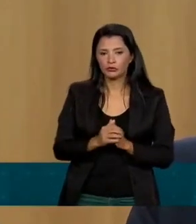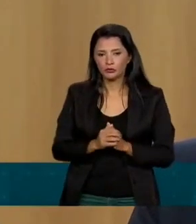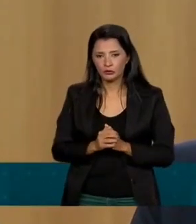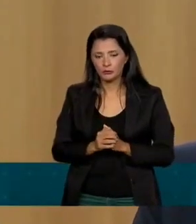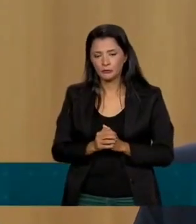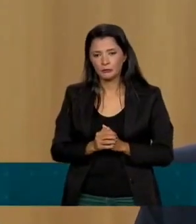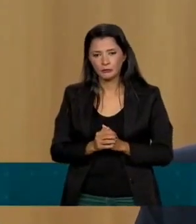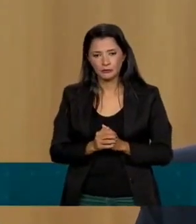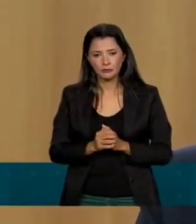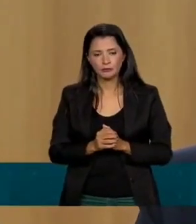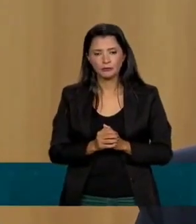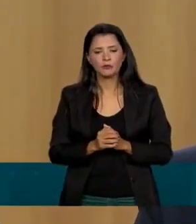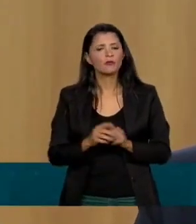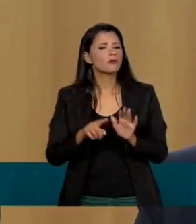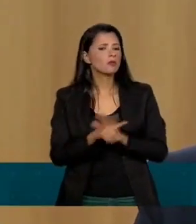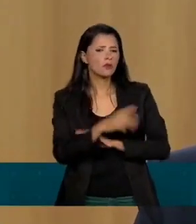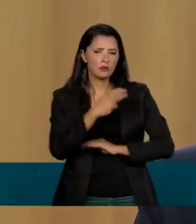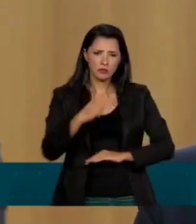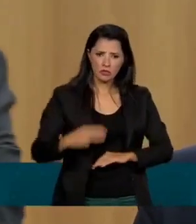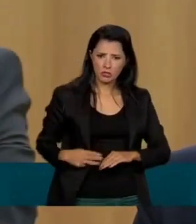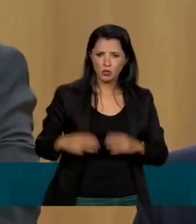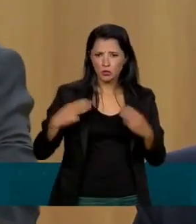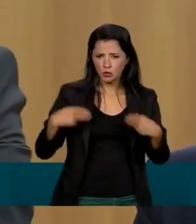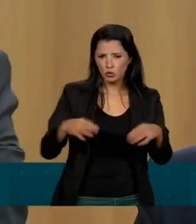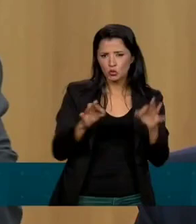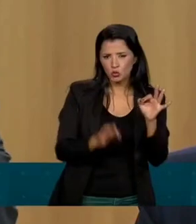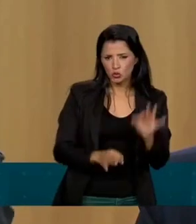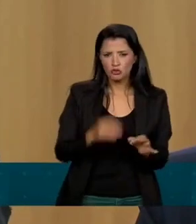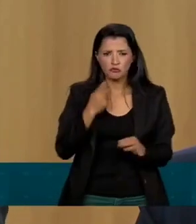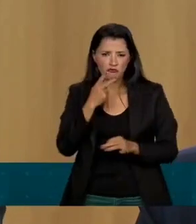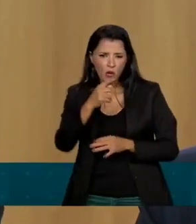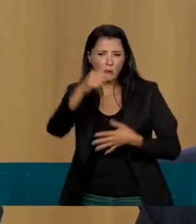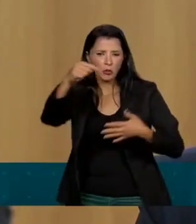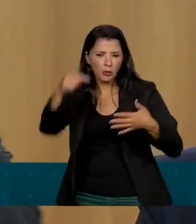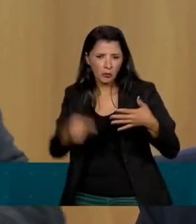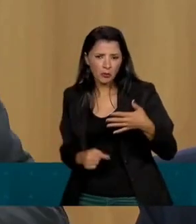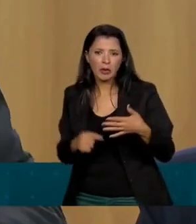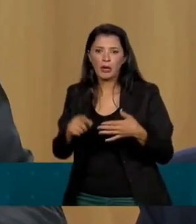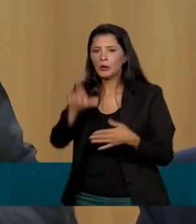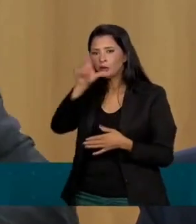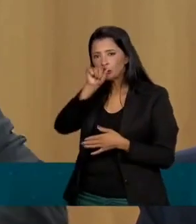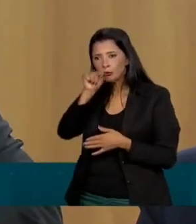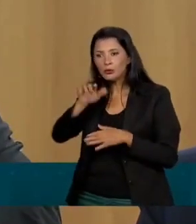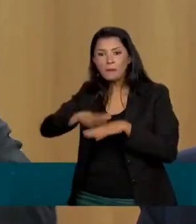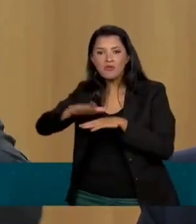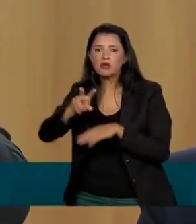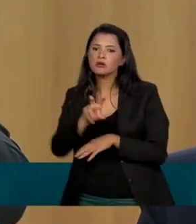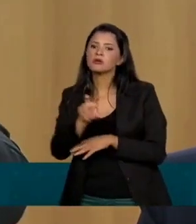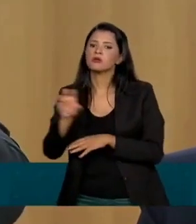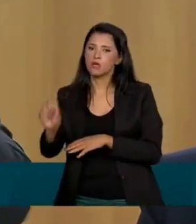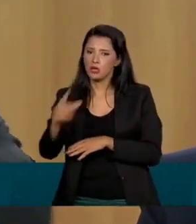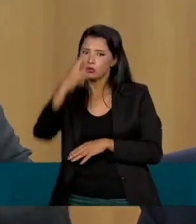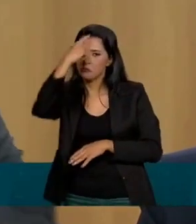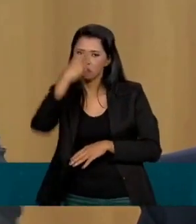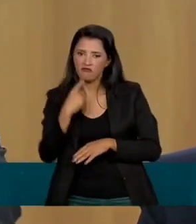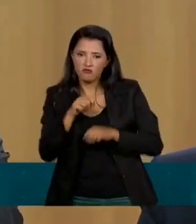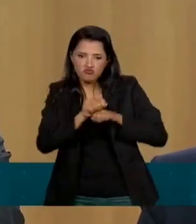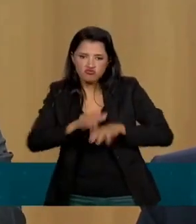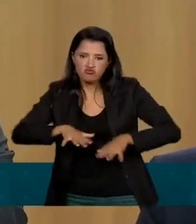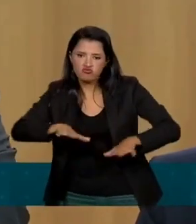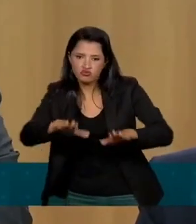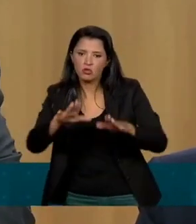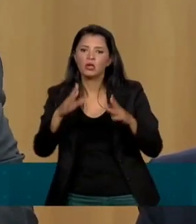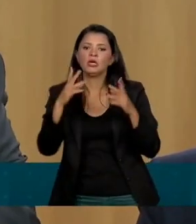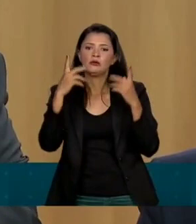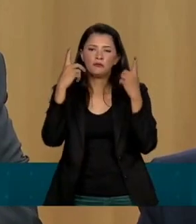Obrigada. Ministro, o Ministério da Justiça tinha apontado especificamente para o Twitter mais de 500 perfis que estavam fazendo a propagação desse